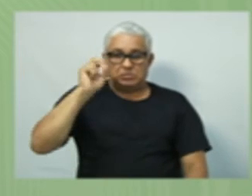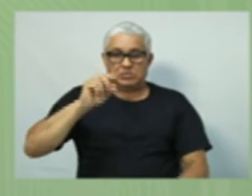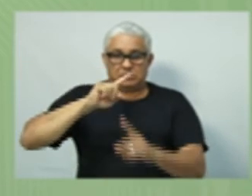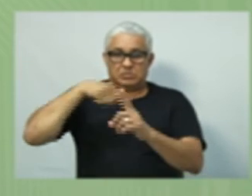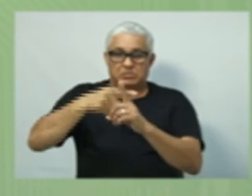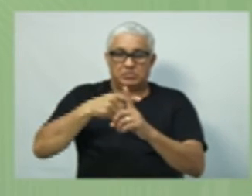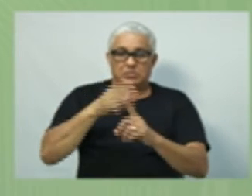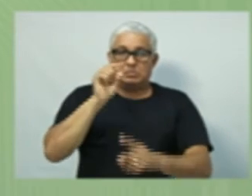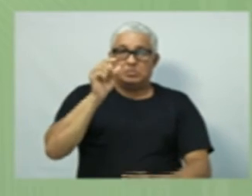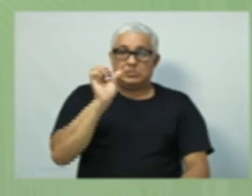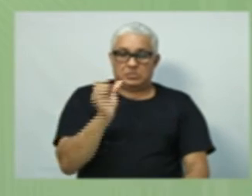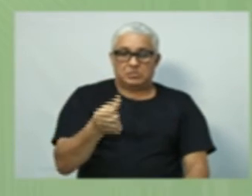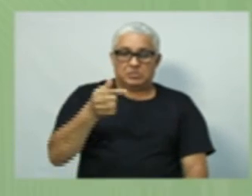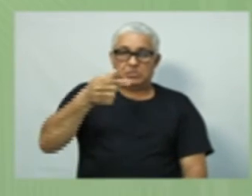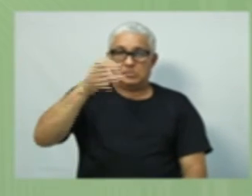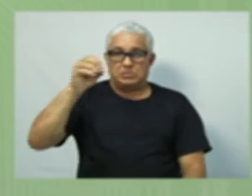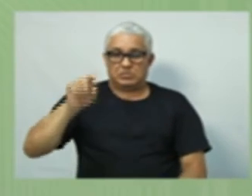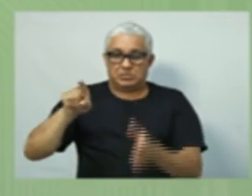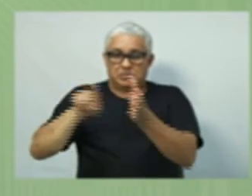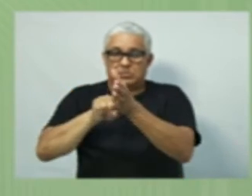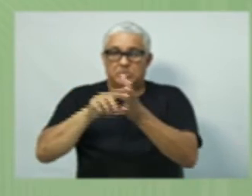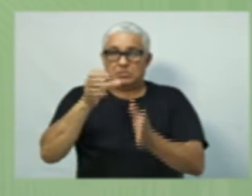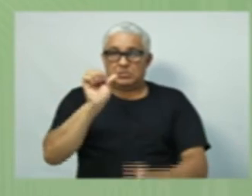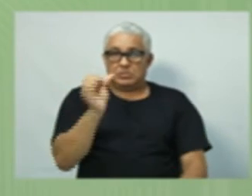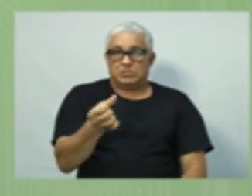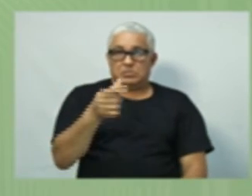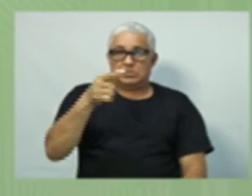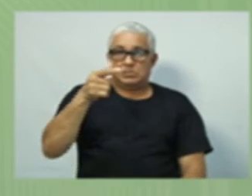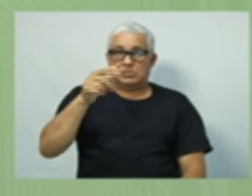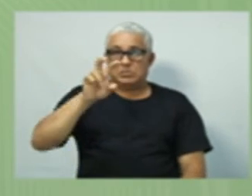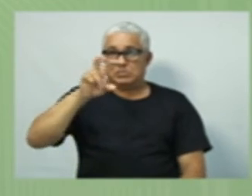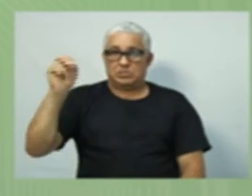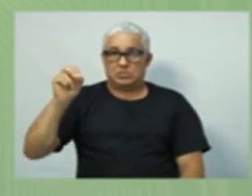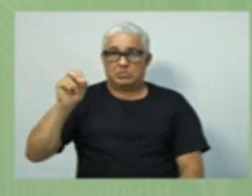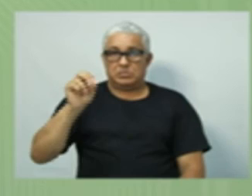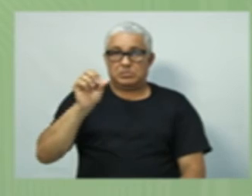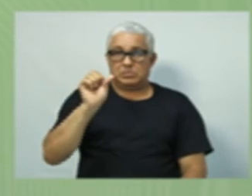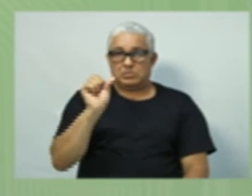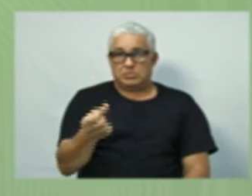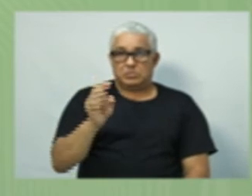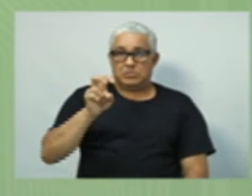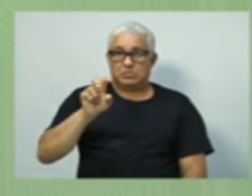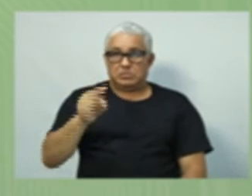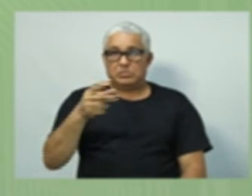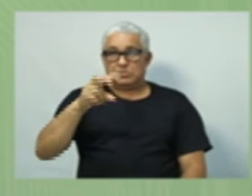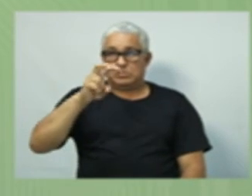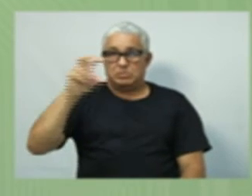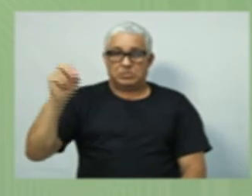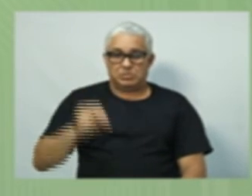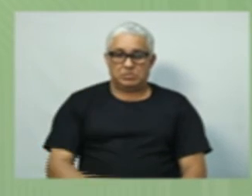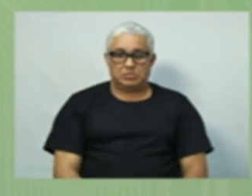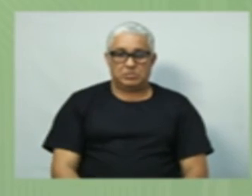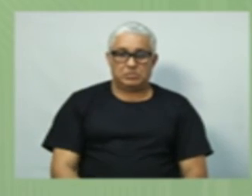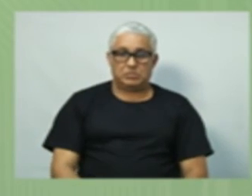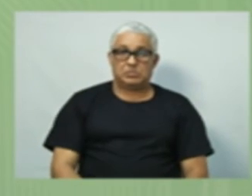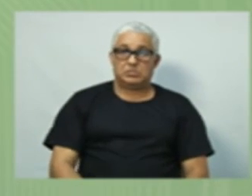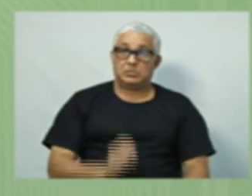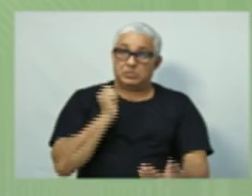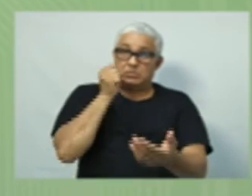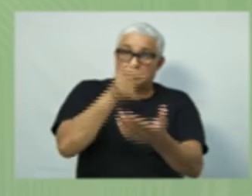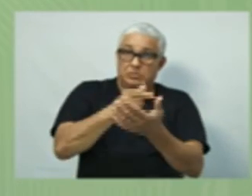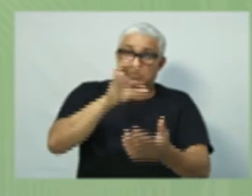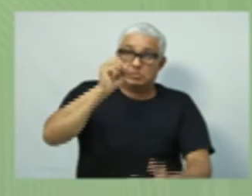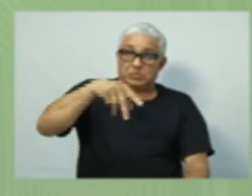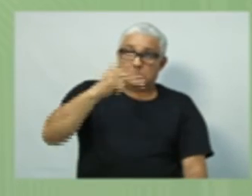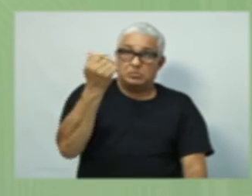onde na dr é menos estoque final que é o que é o estoque do ano que estou calculando o estoque inicial o estoque do ano anterior